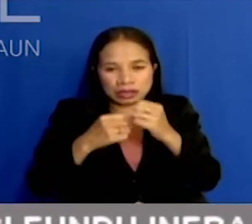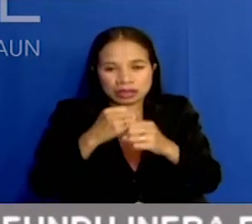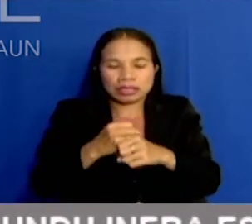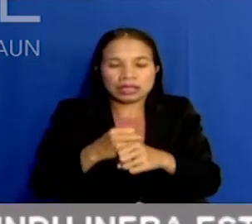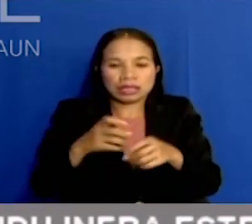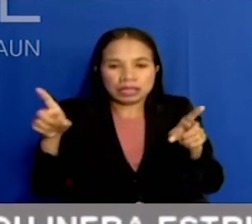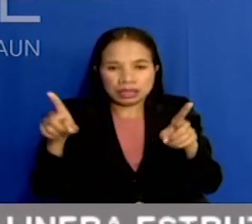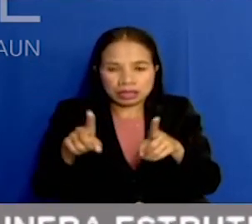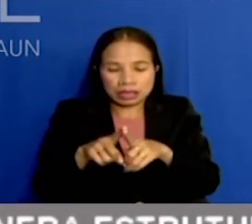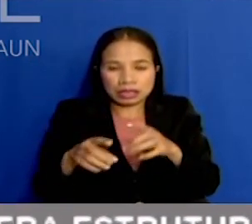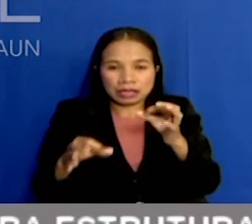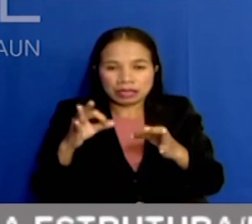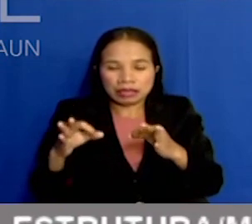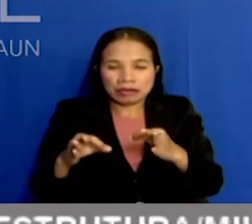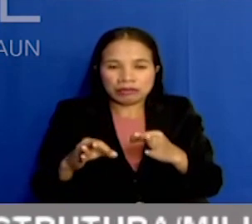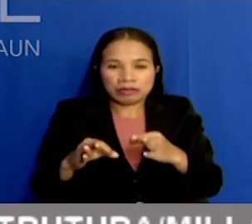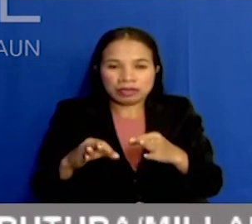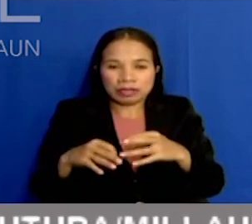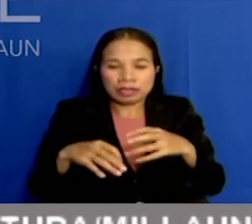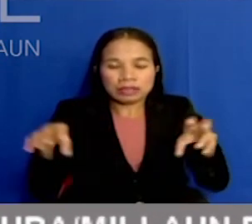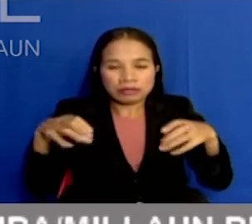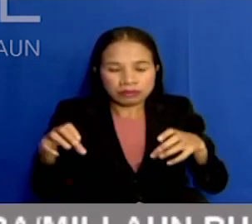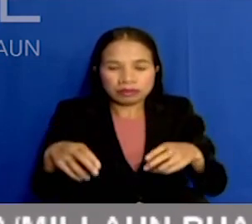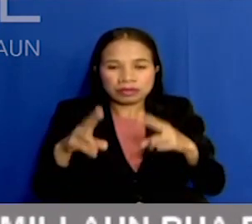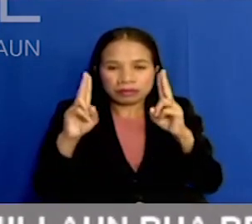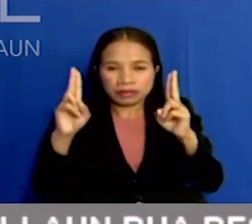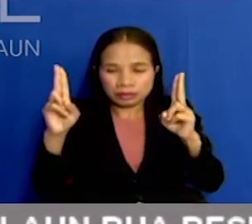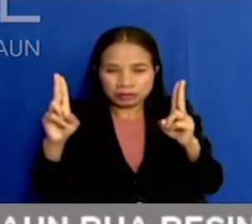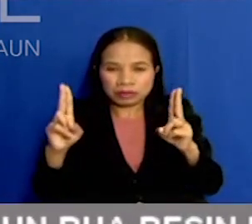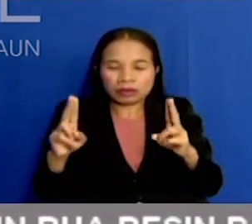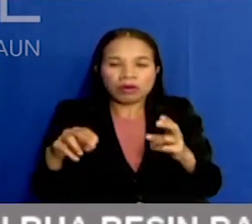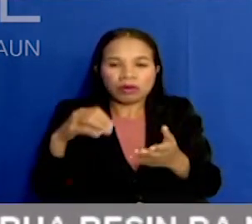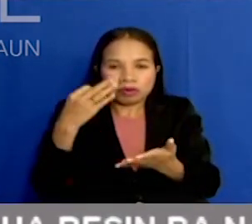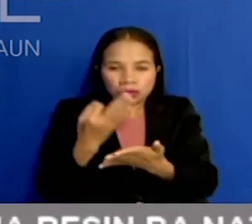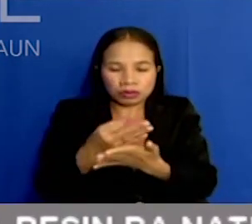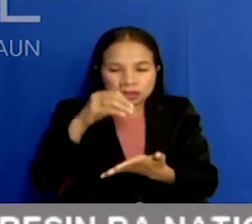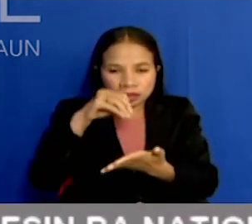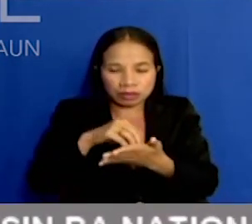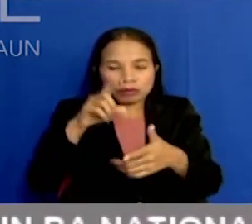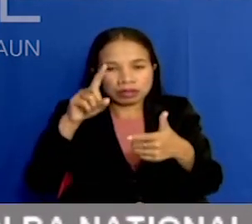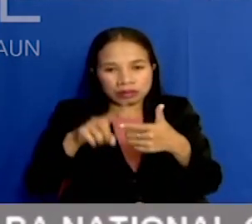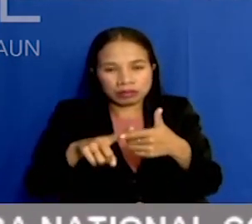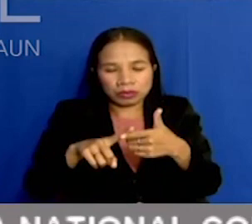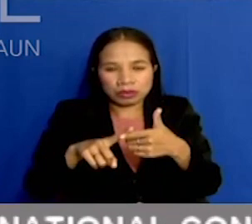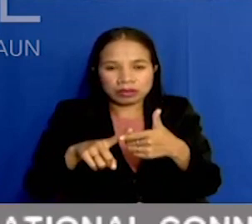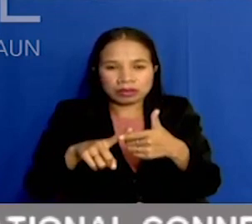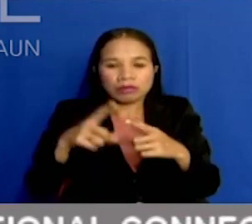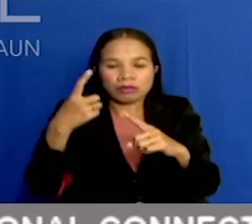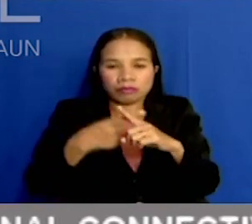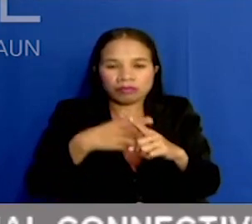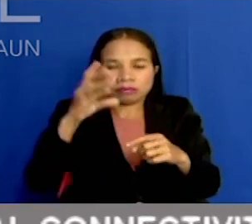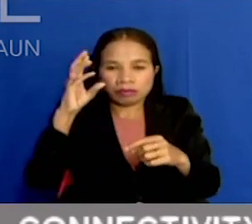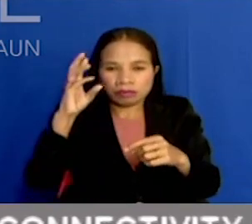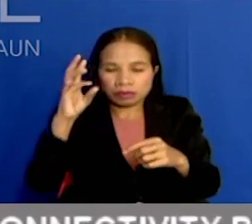iha assuntos urgentes, né? Bem, orçamento local, ou depois de 6 meses, ajusta-te lá o